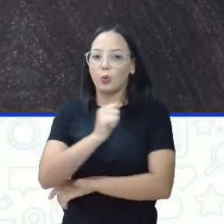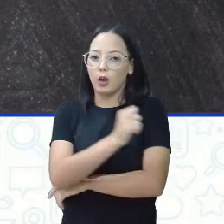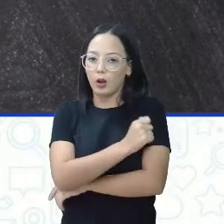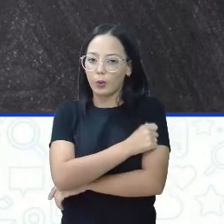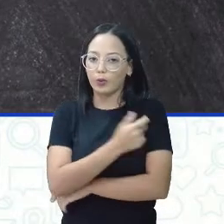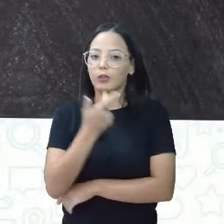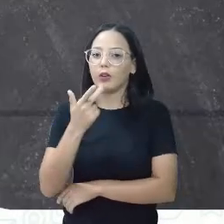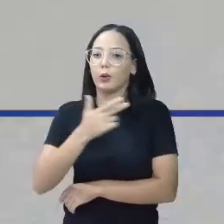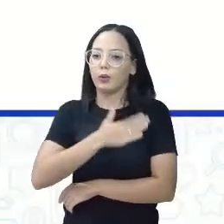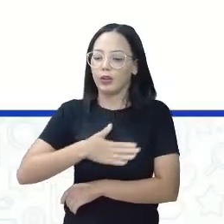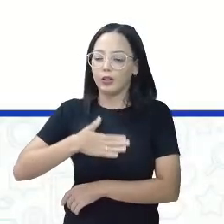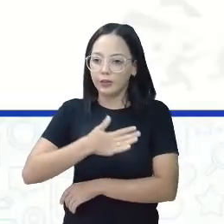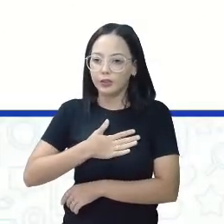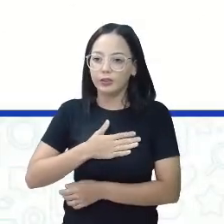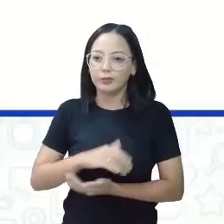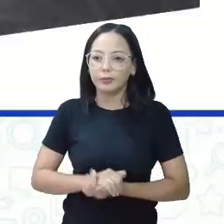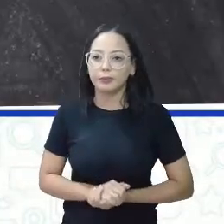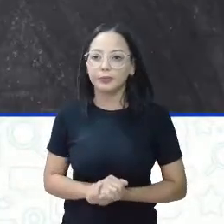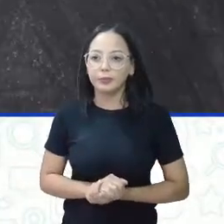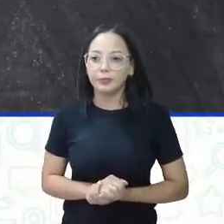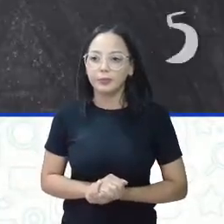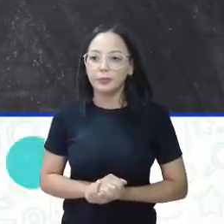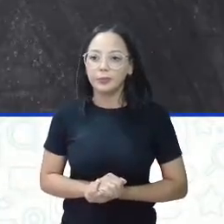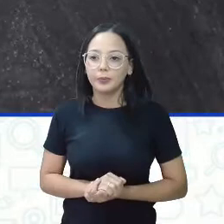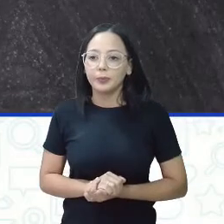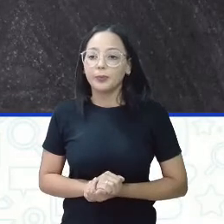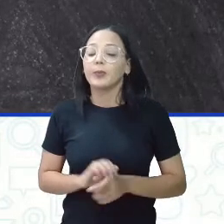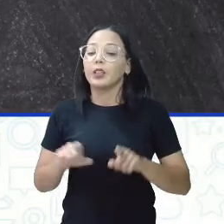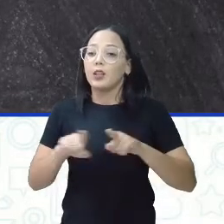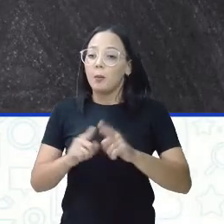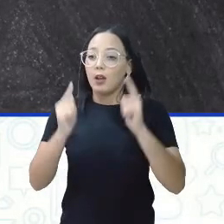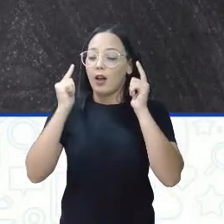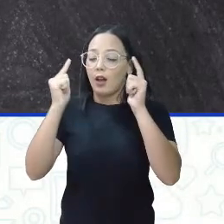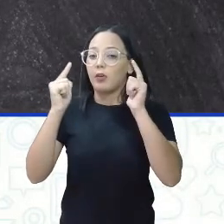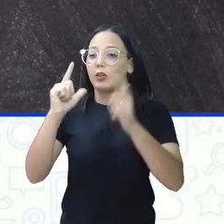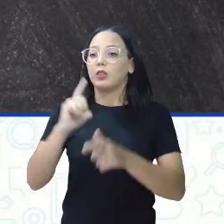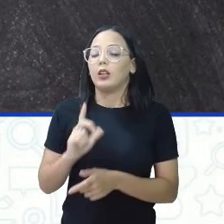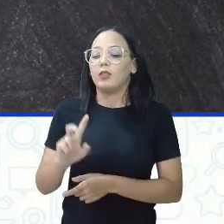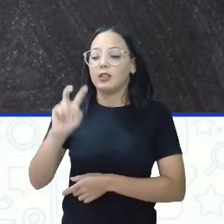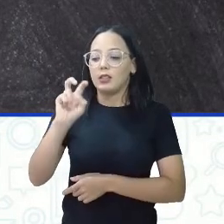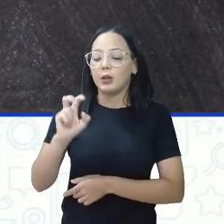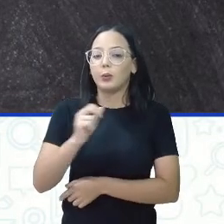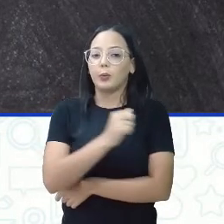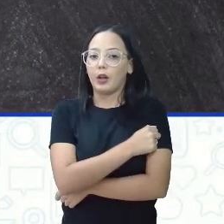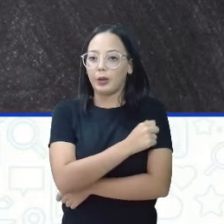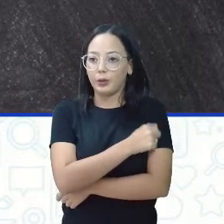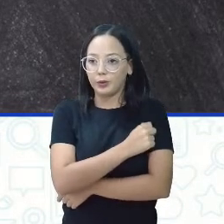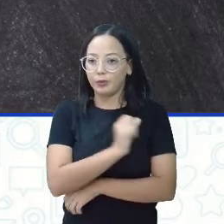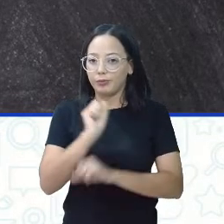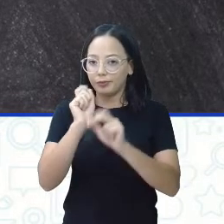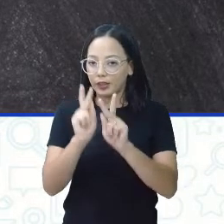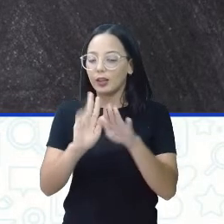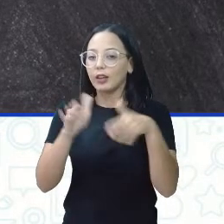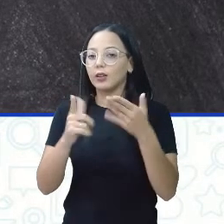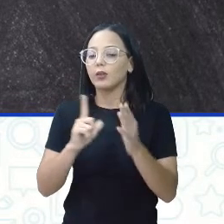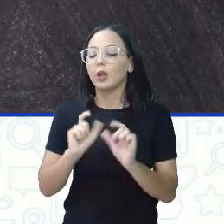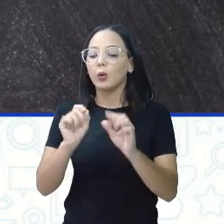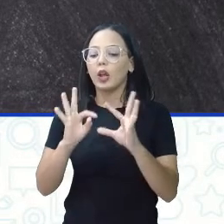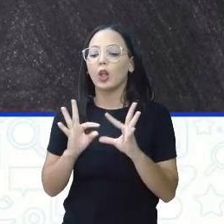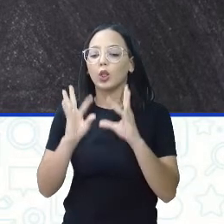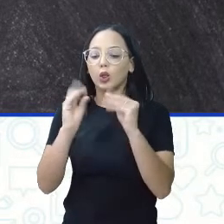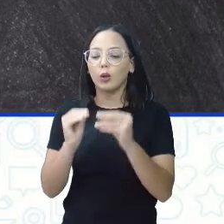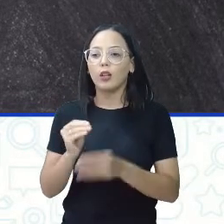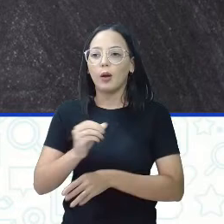disse que gostava também. E em aventura, a gente teve 5 alunos. Daí a gente tem o total dos